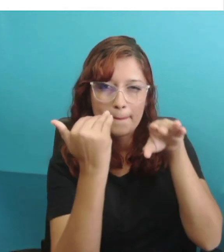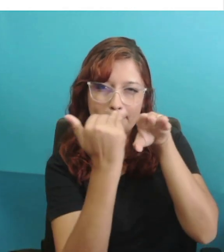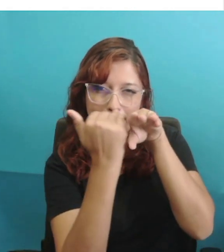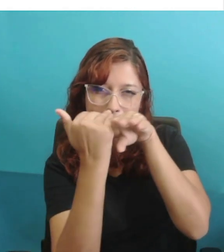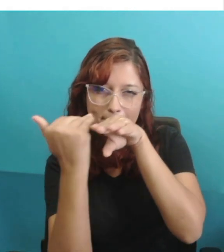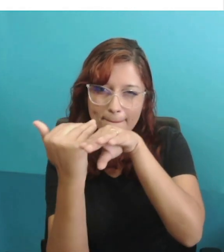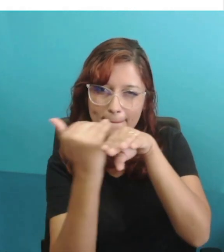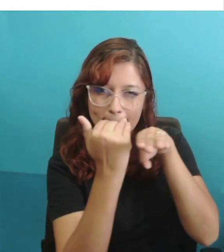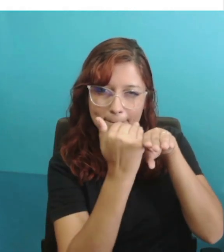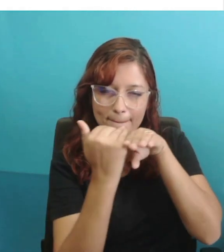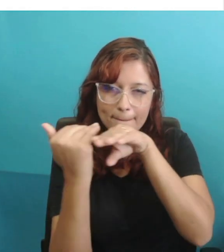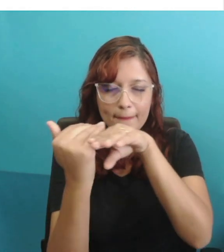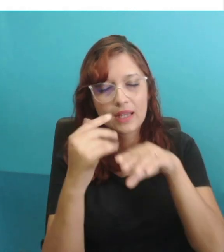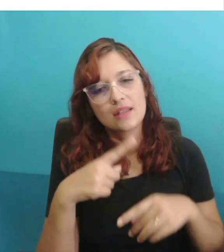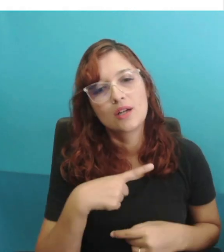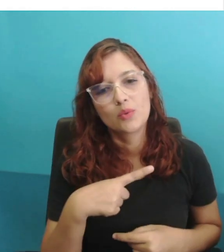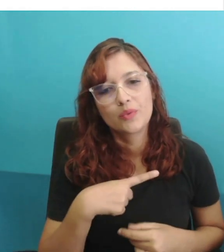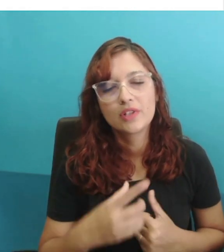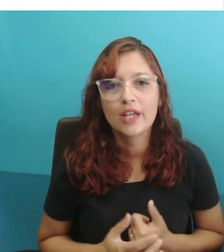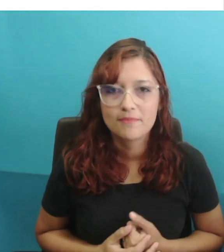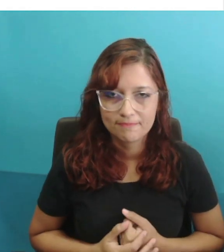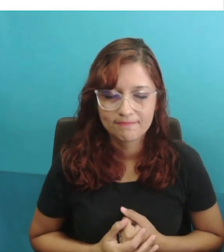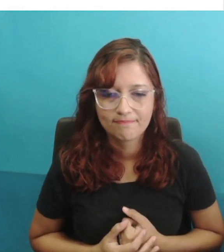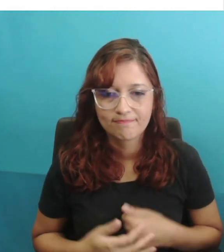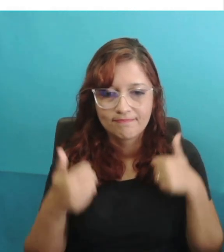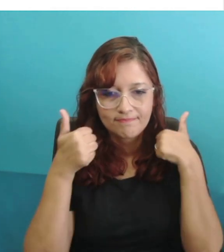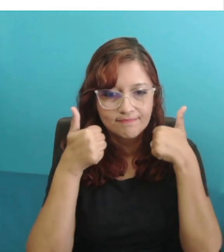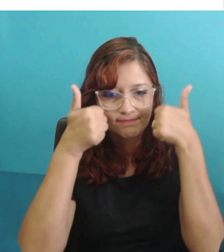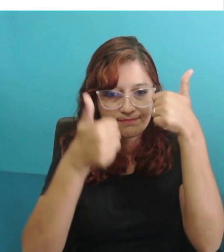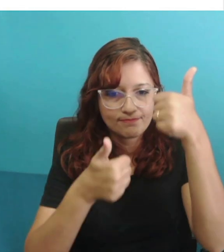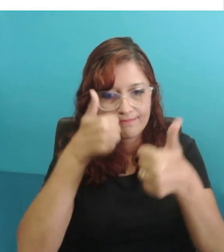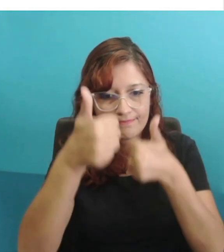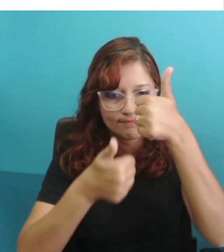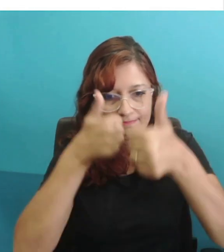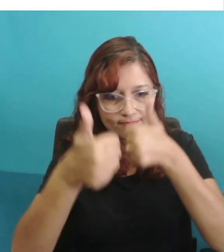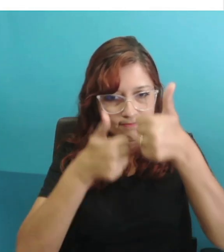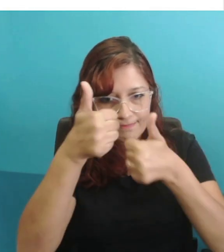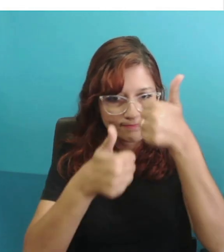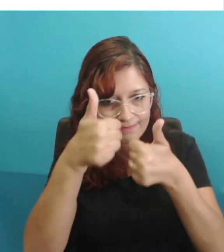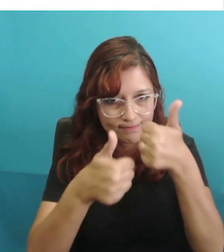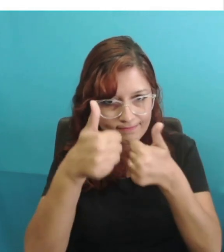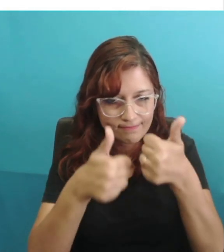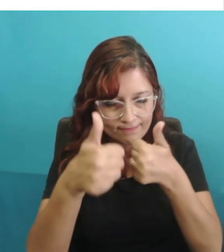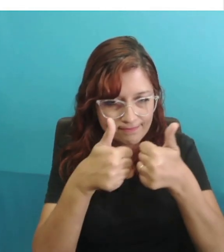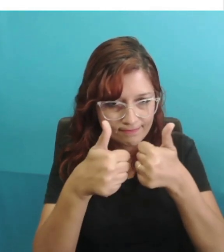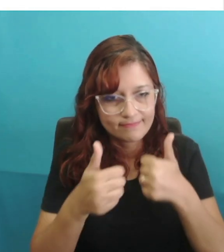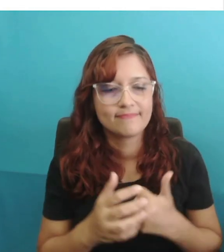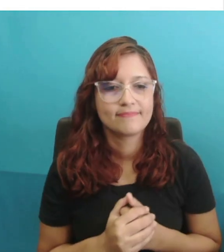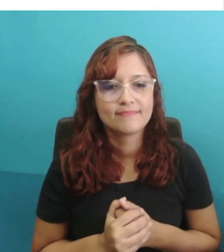Perceba que o final foi igual, formando assim um padrão. Beleza?